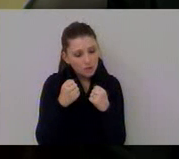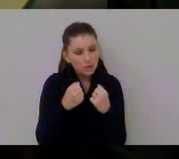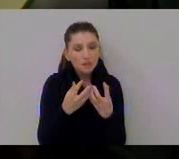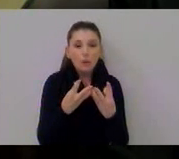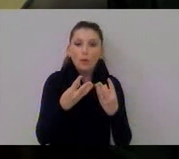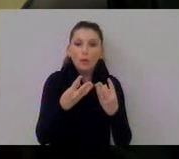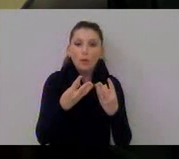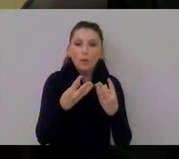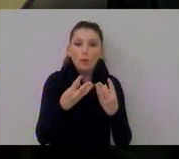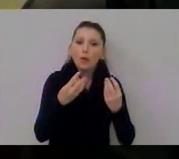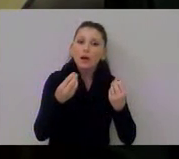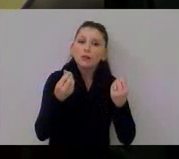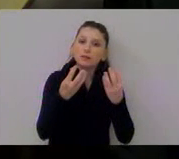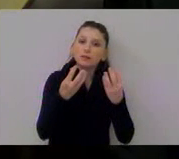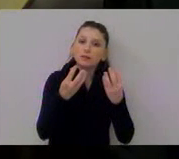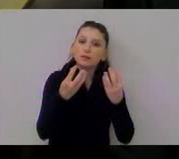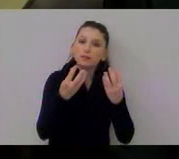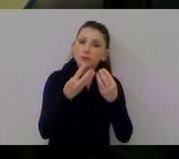saúde,